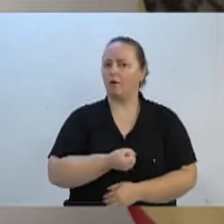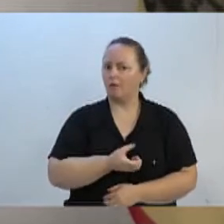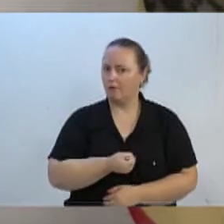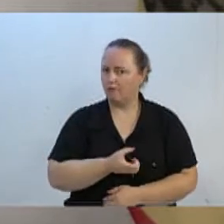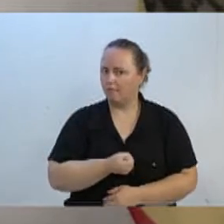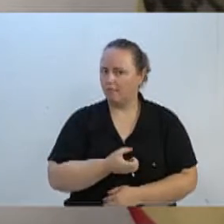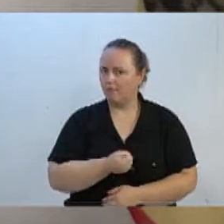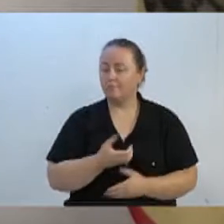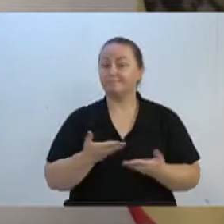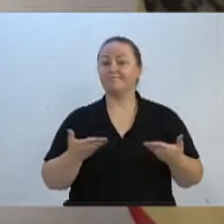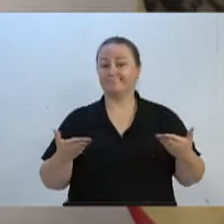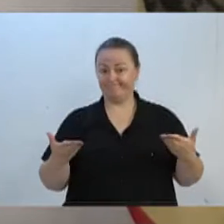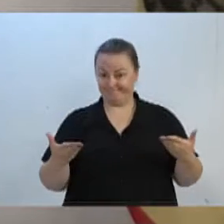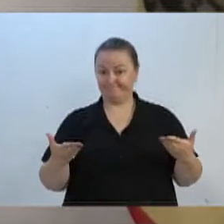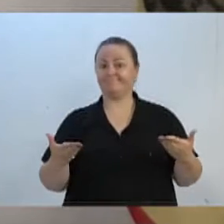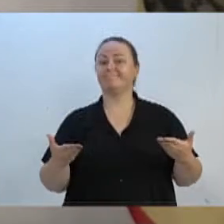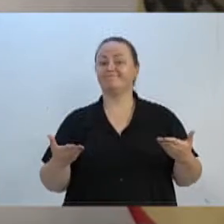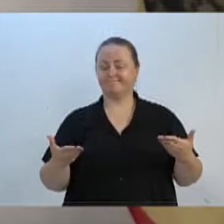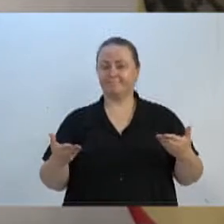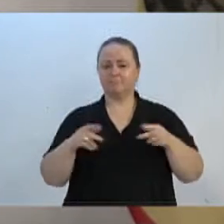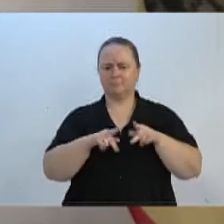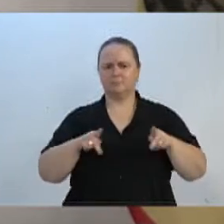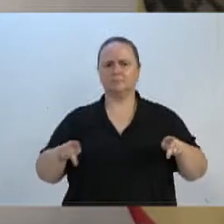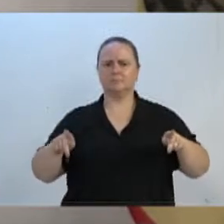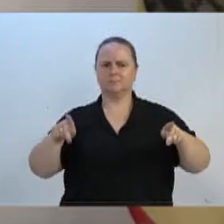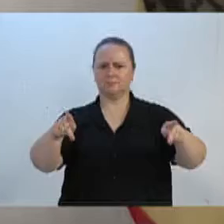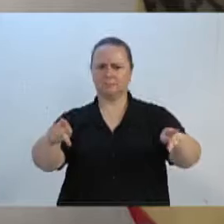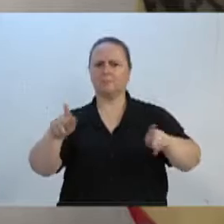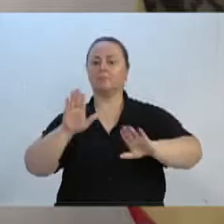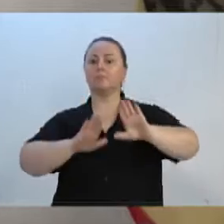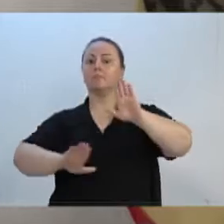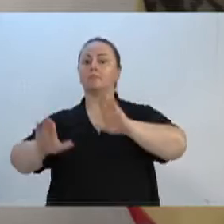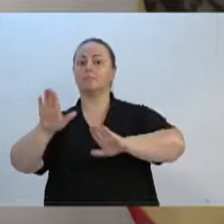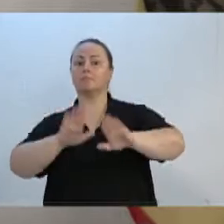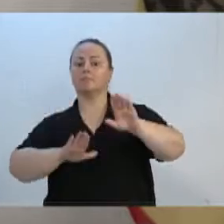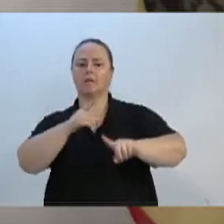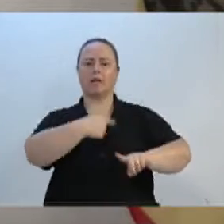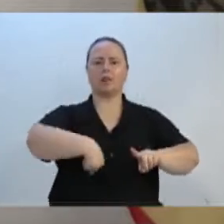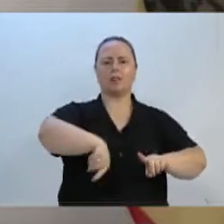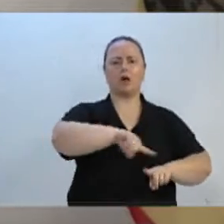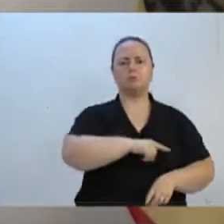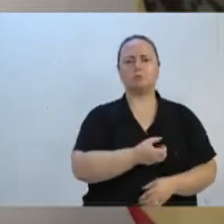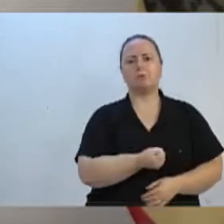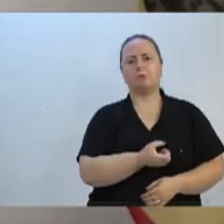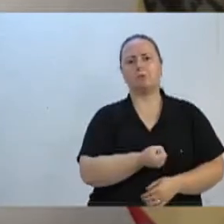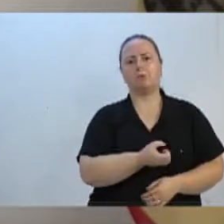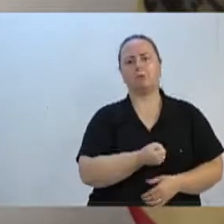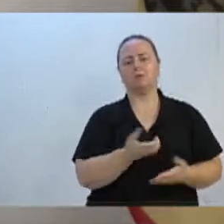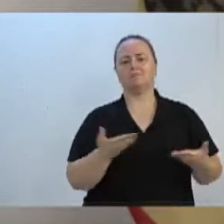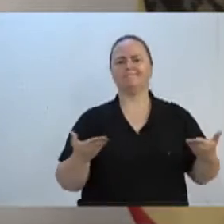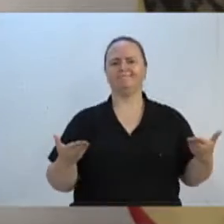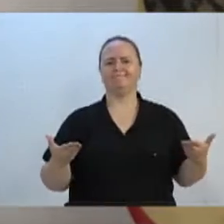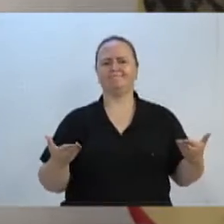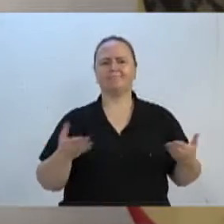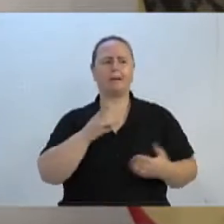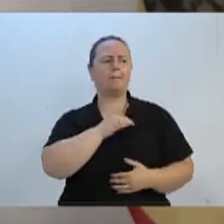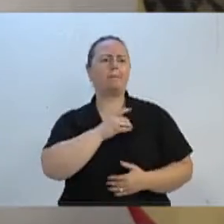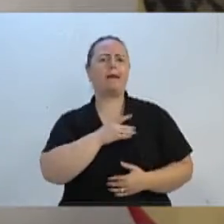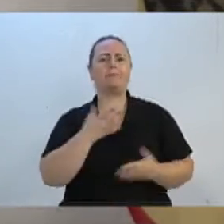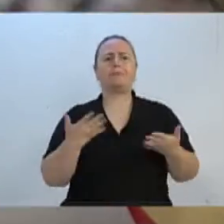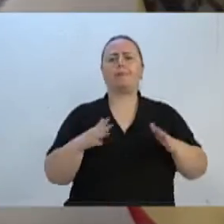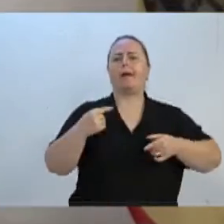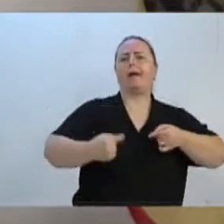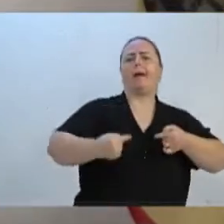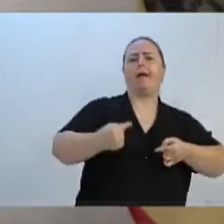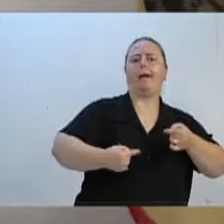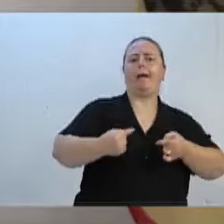a CCJ, a Procuradoria é por prevenção, e nós é por covardia, com medo de discutir,